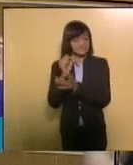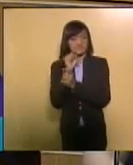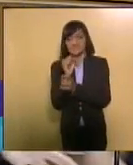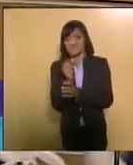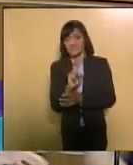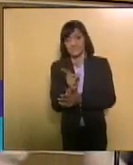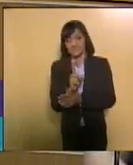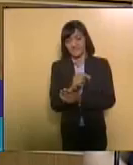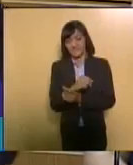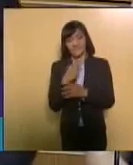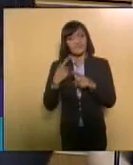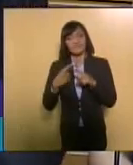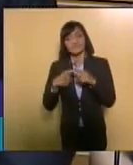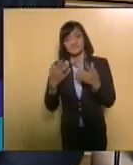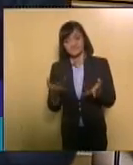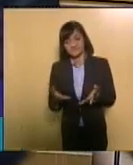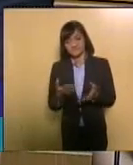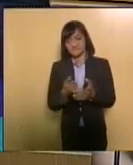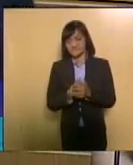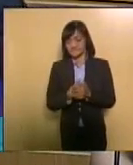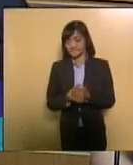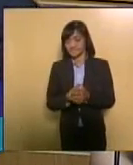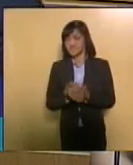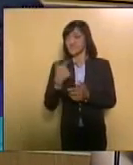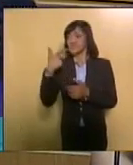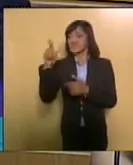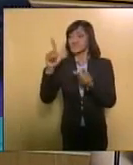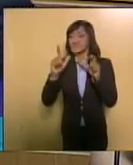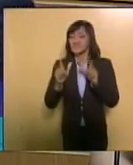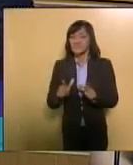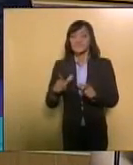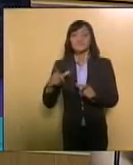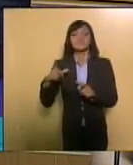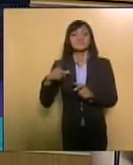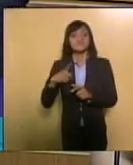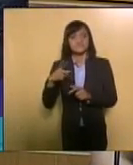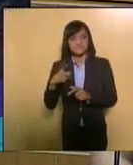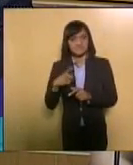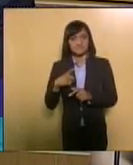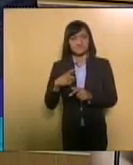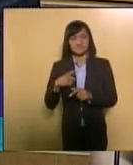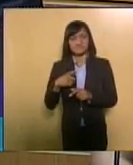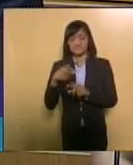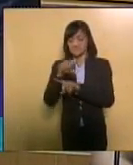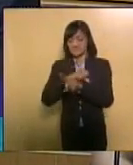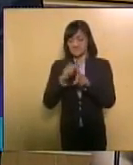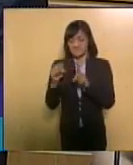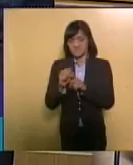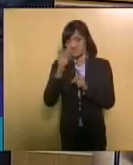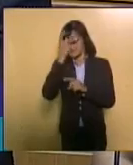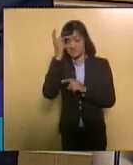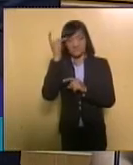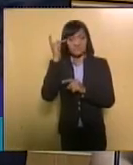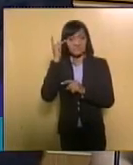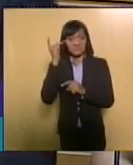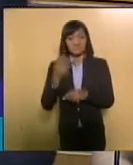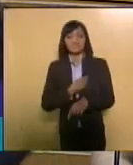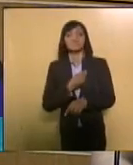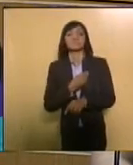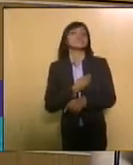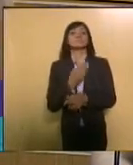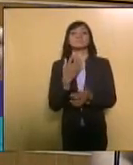por não é sustentável porque do outro lado existe uma roda de produção de criminosos na sociedade que roda é Essa é aquela